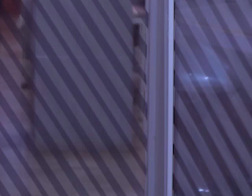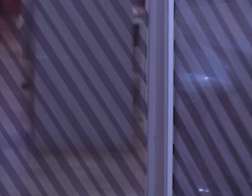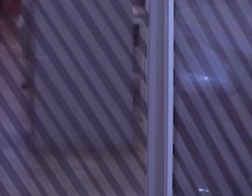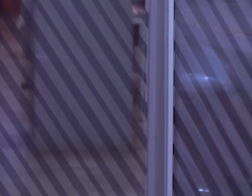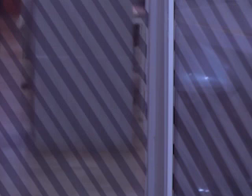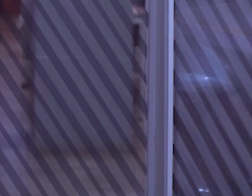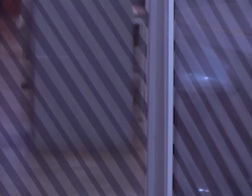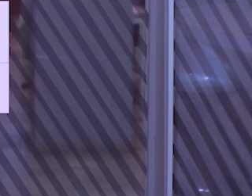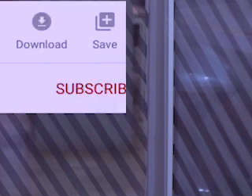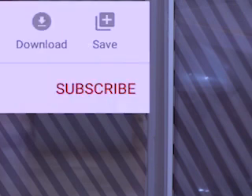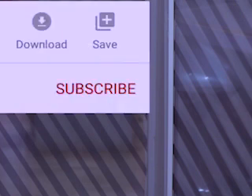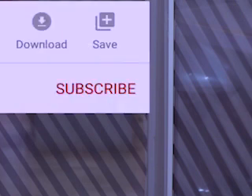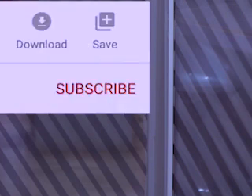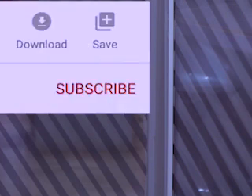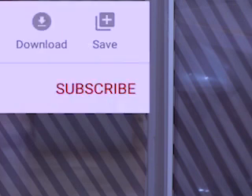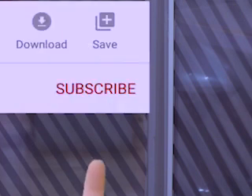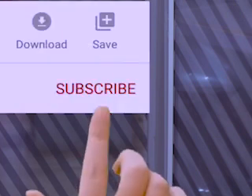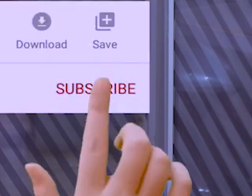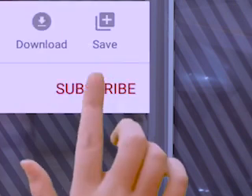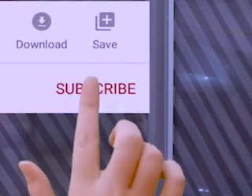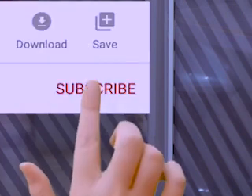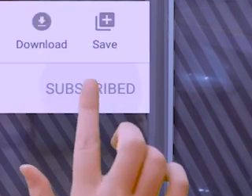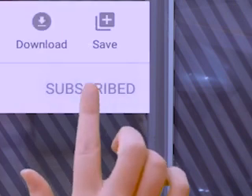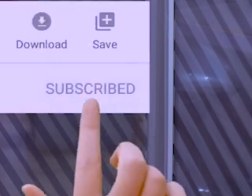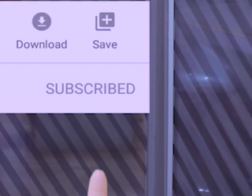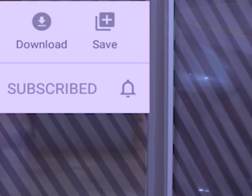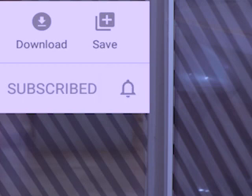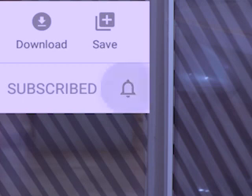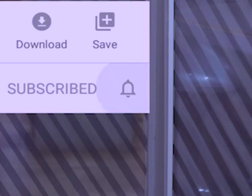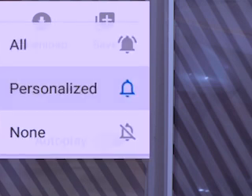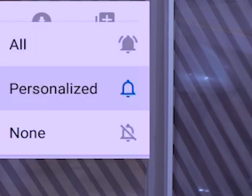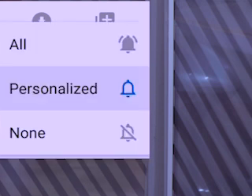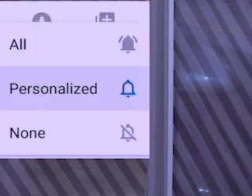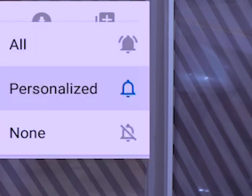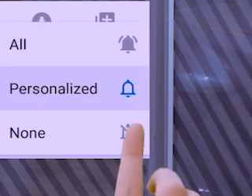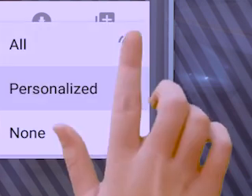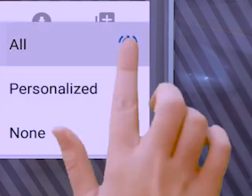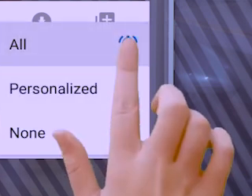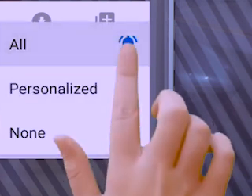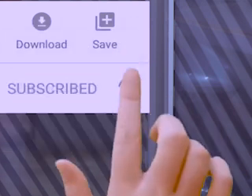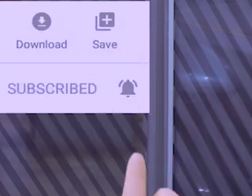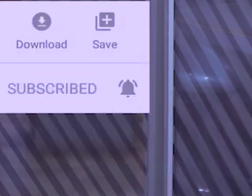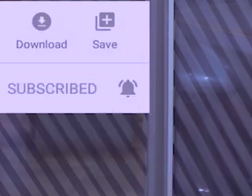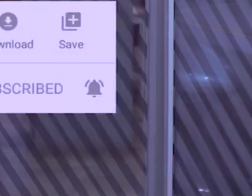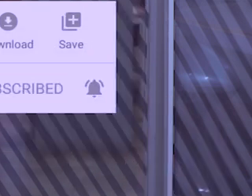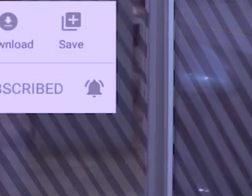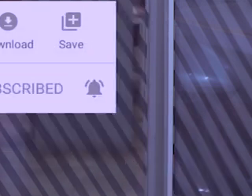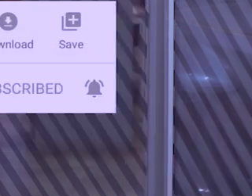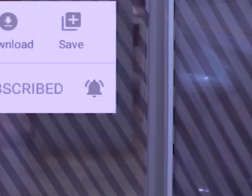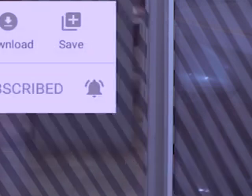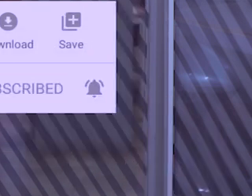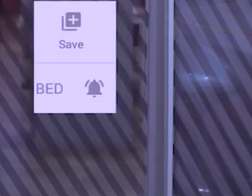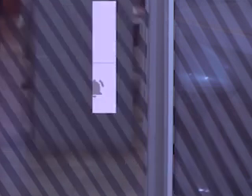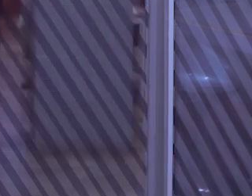Before you watch this video, don't forget to like and subscribe to Social Media Hegemon TV, and do not forget to press the notification button and to get